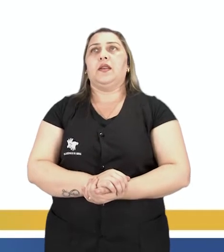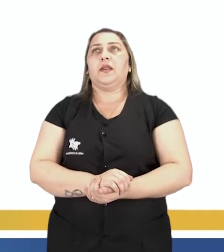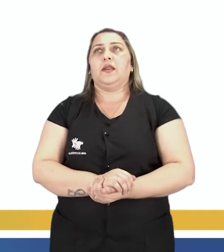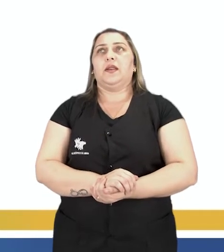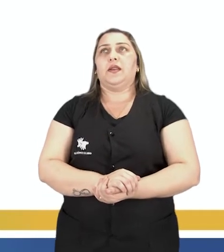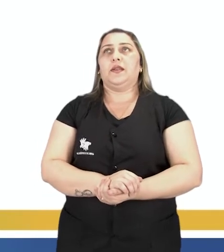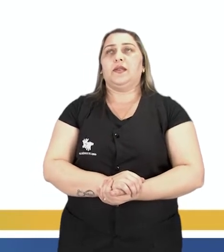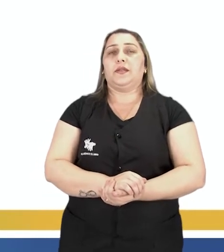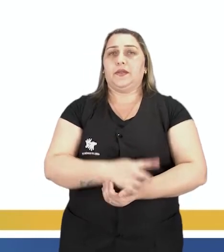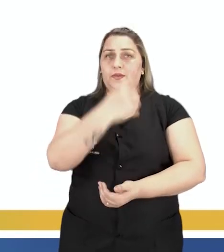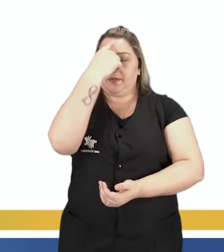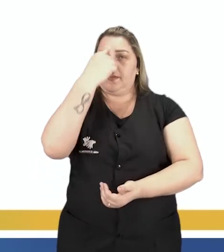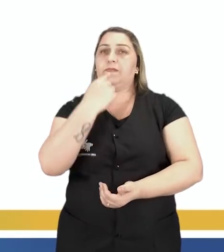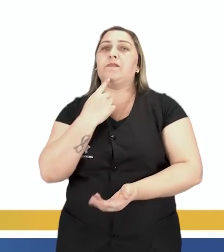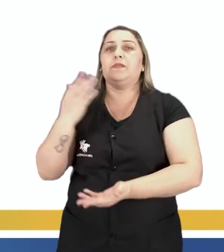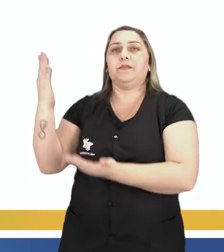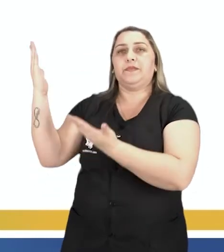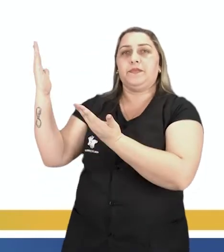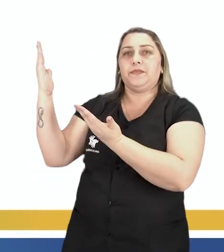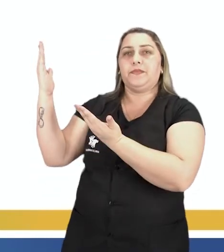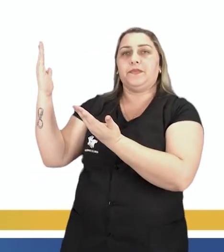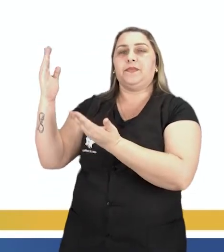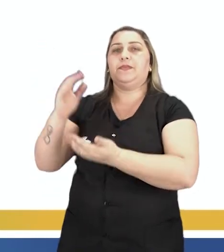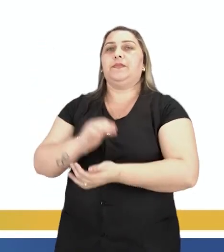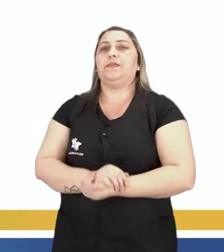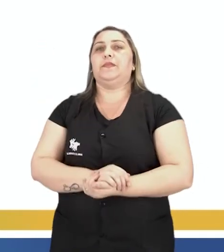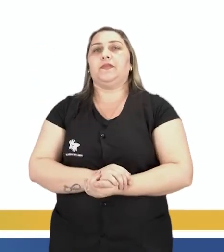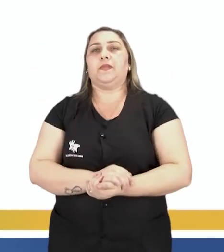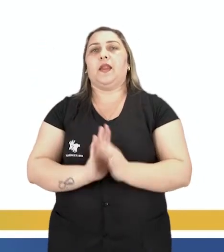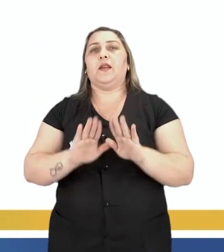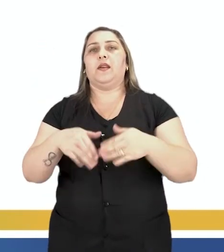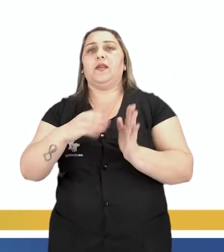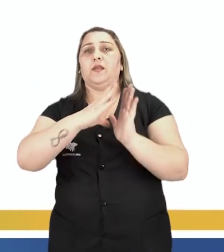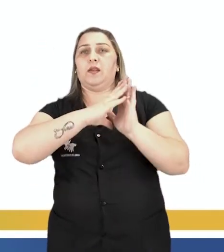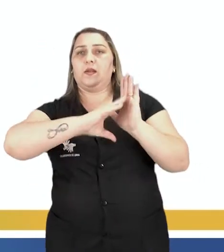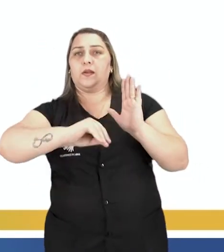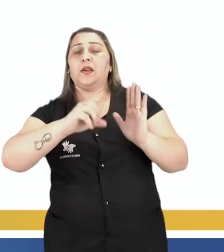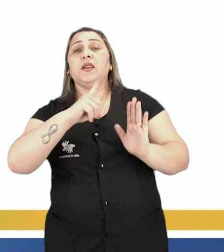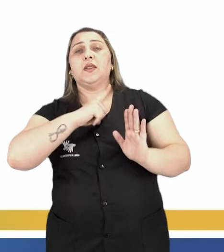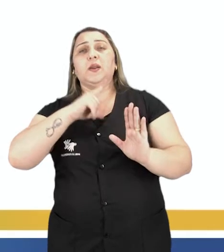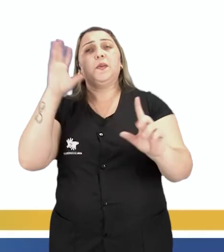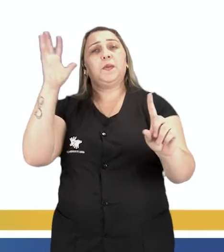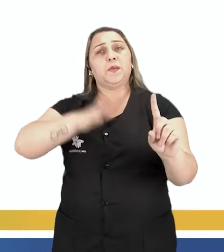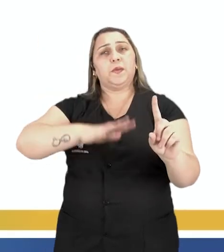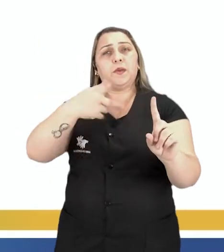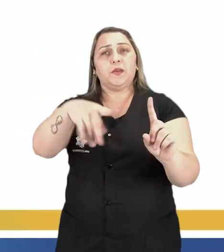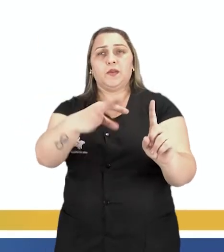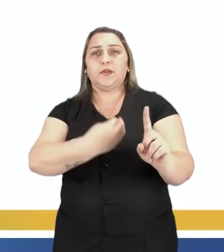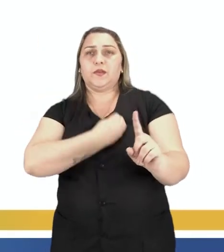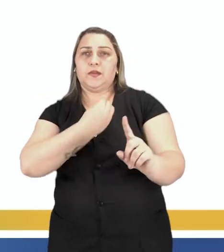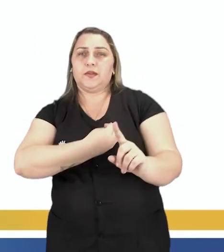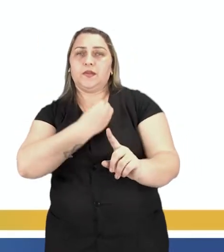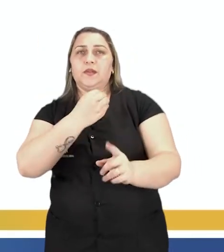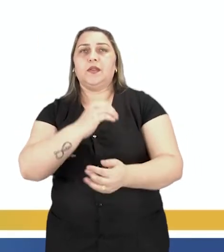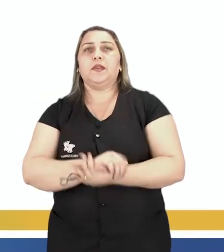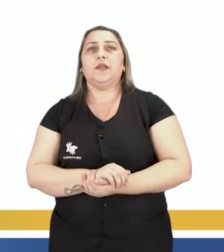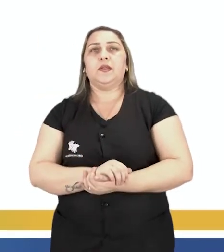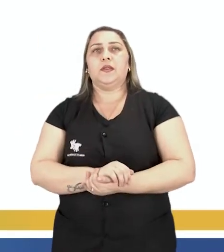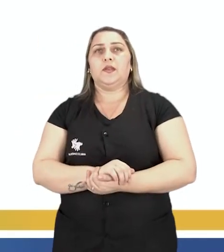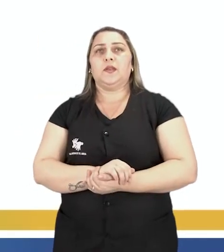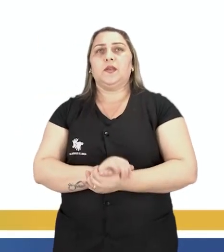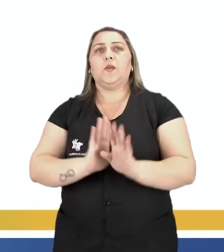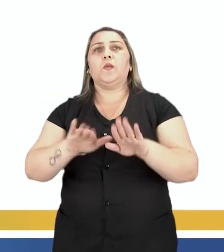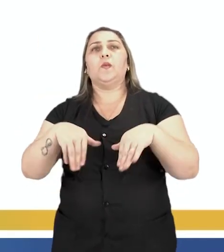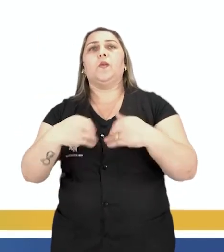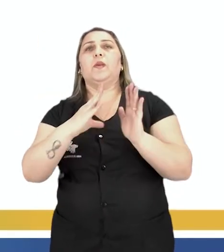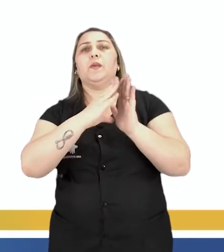E aí, essa imagem que aparece para vocês agora. Quanto a mídia tem influenciado na sua vida? Quanto